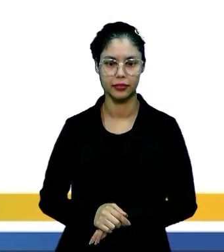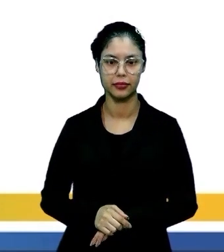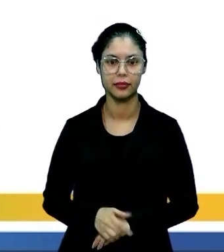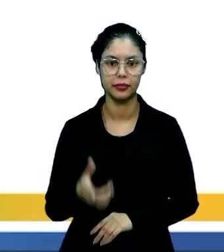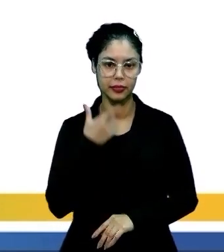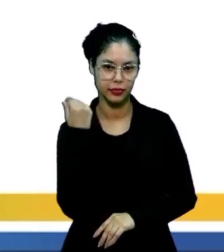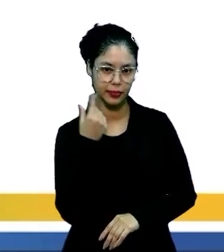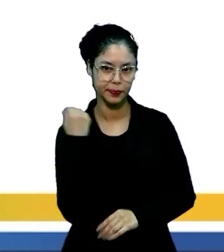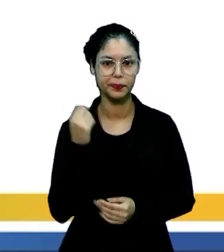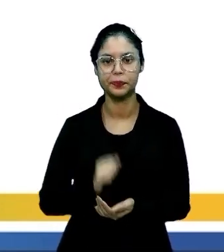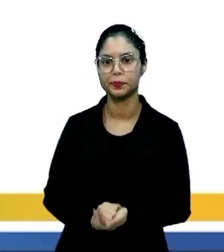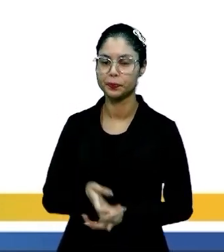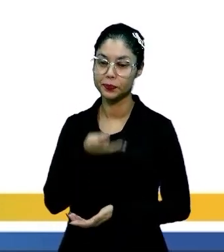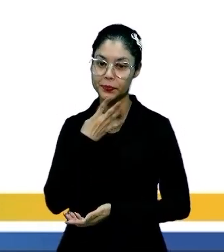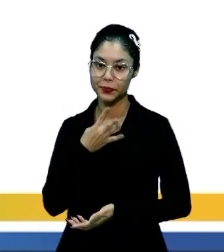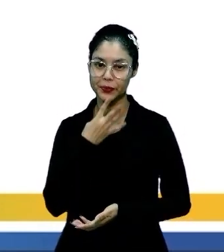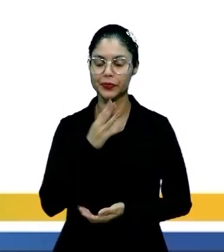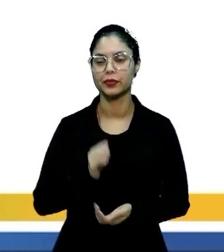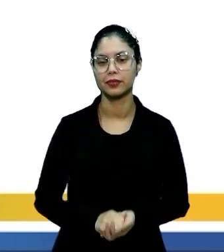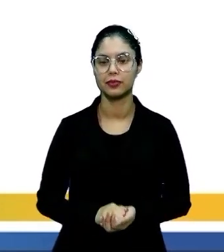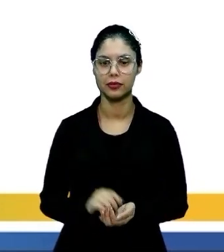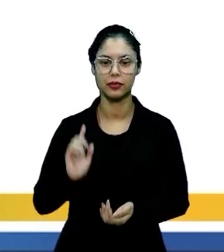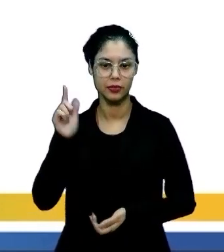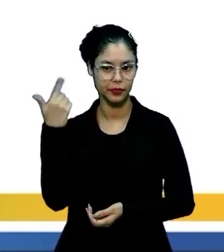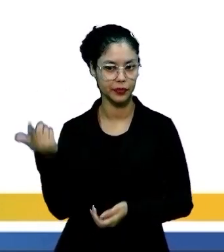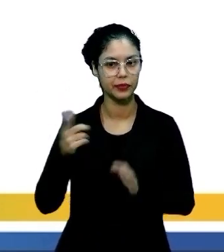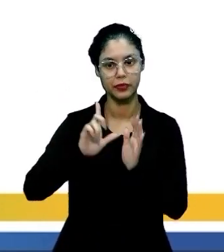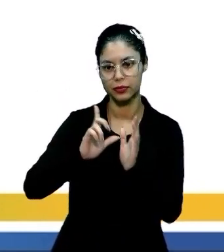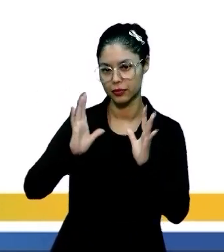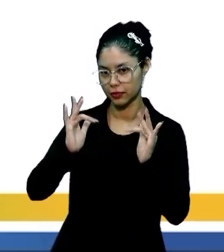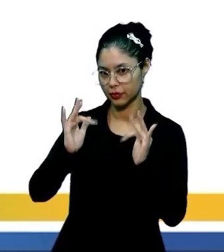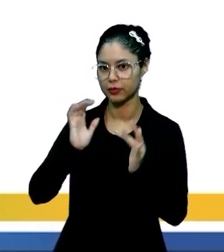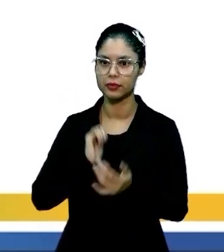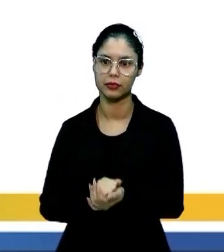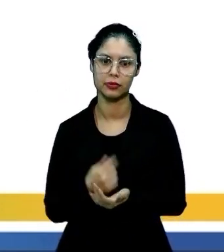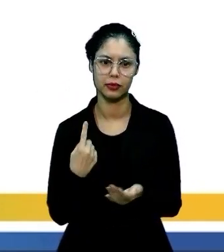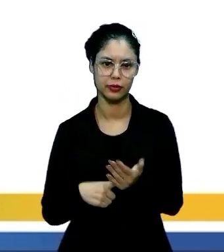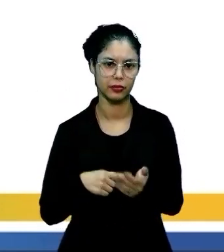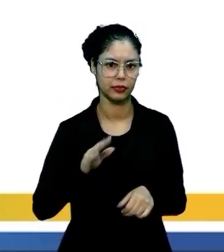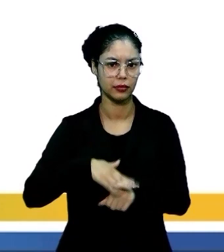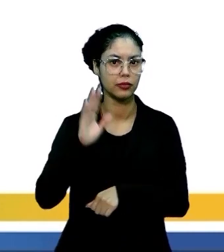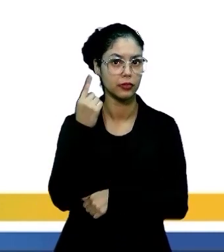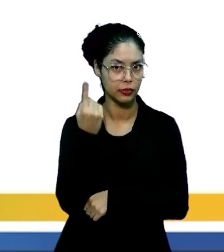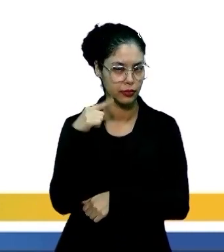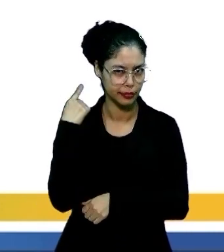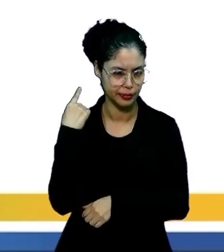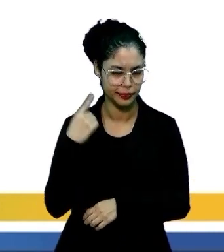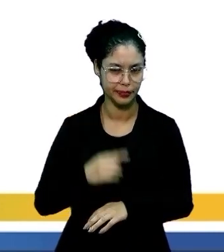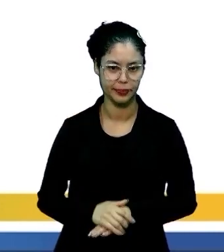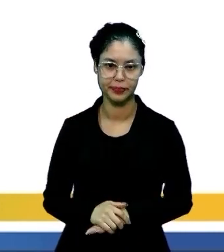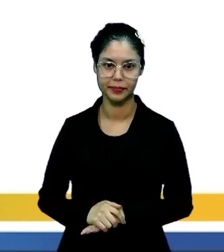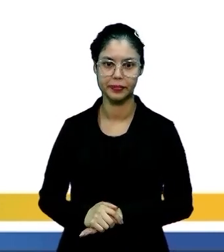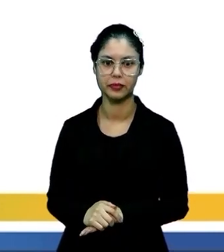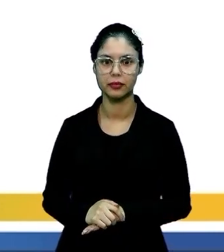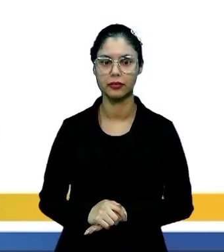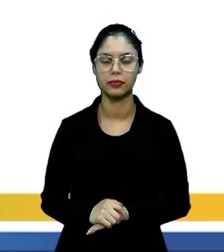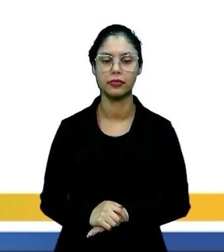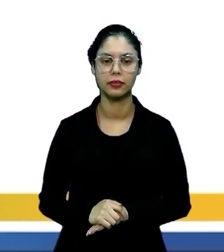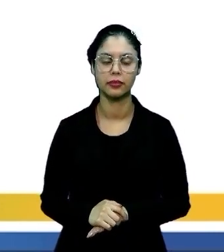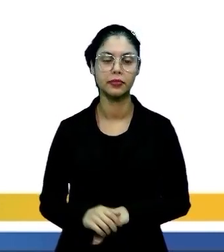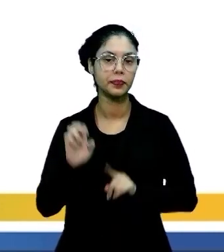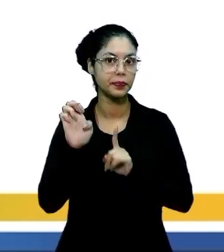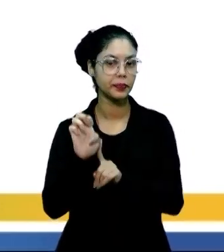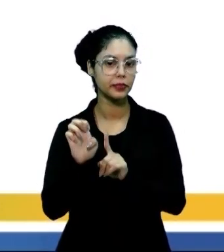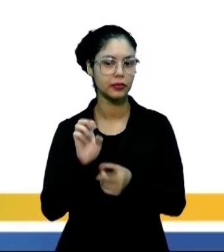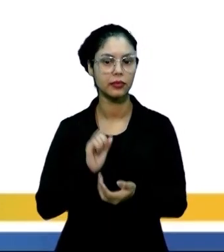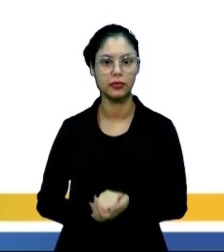Na letra D, Garfield conhece as ex-namoradas de John e considera mais de uma como maluca. E na letra